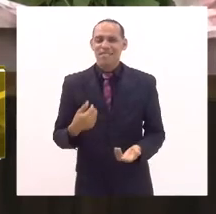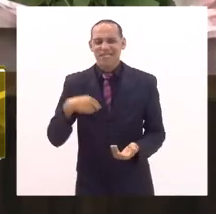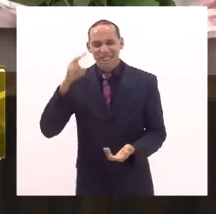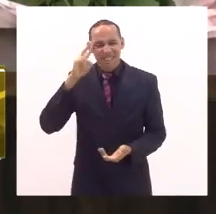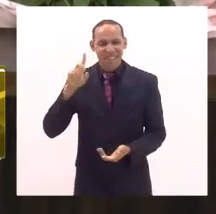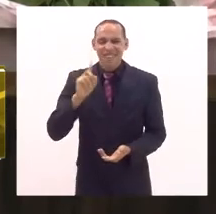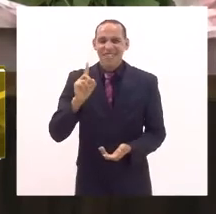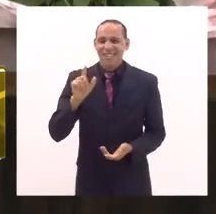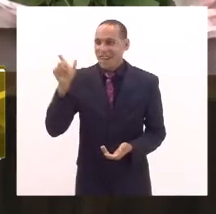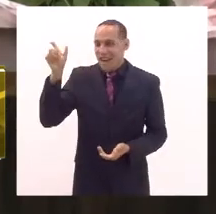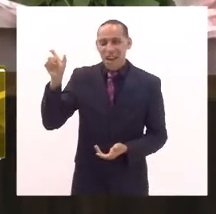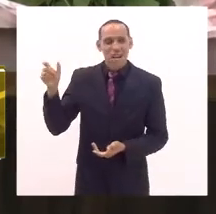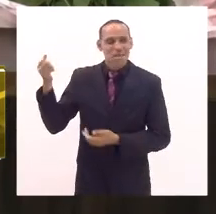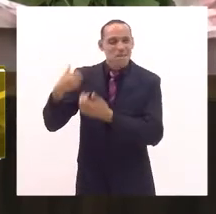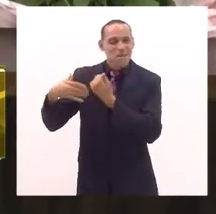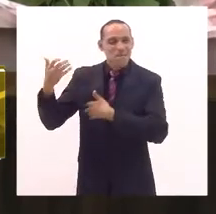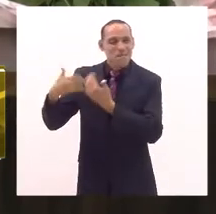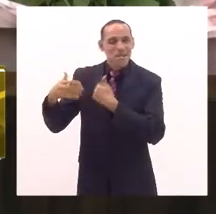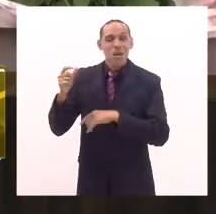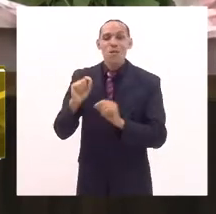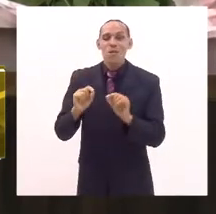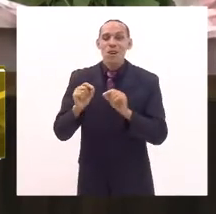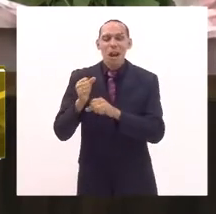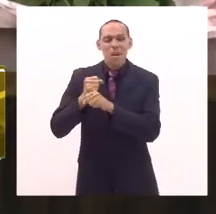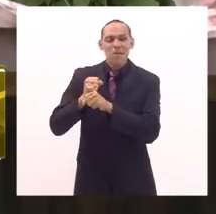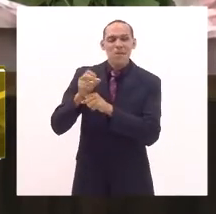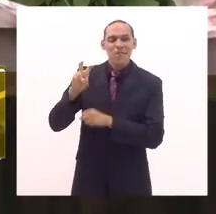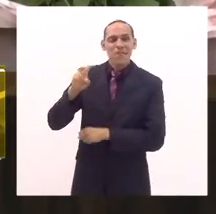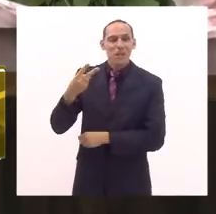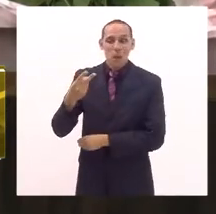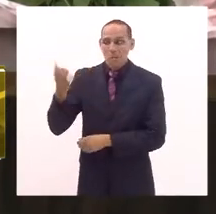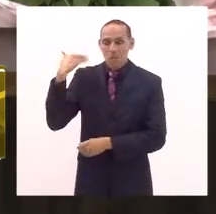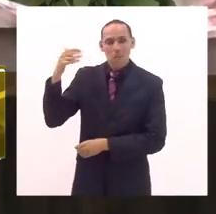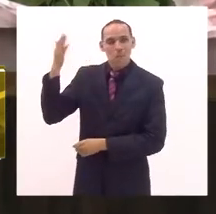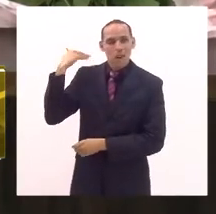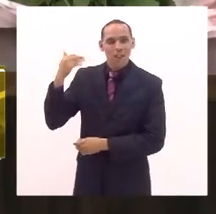eu não lembro nada disso, me contaram que há 52 anos atrás,